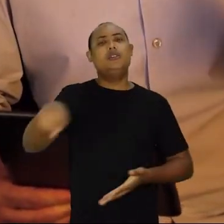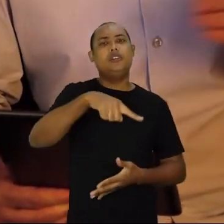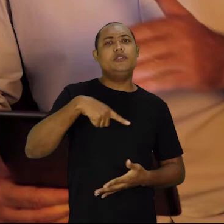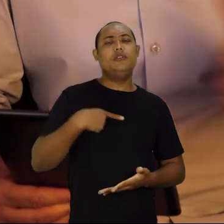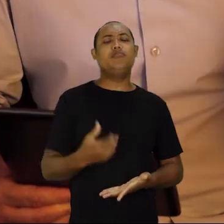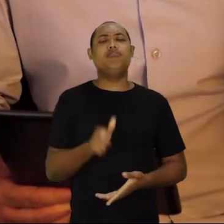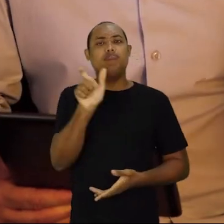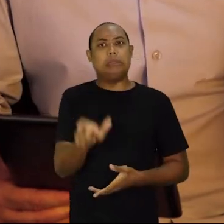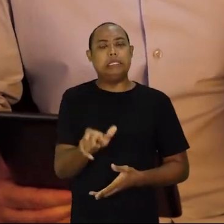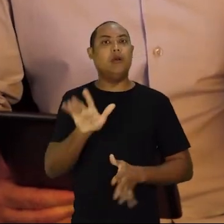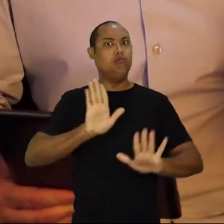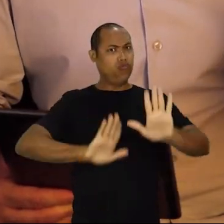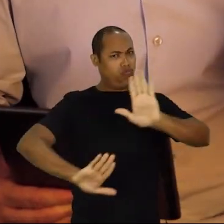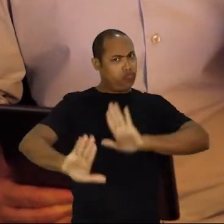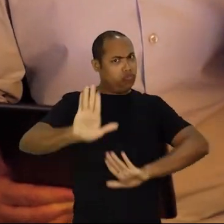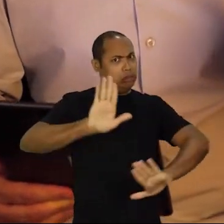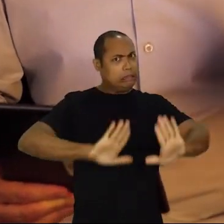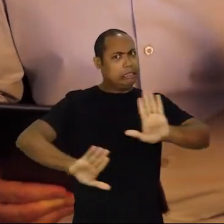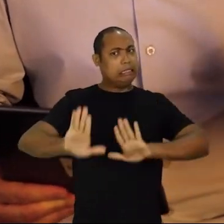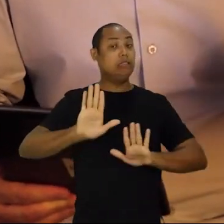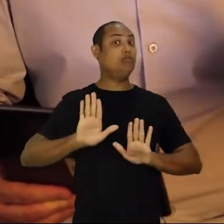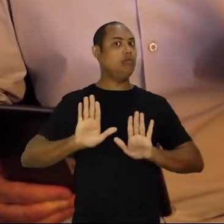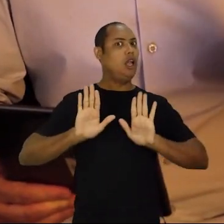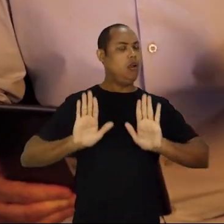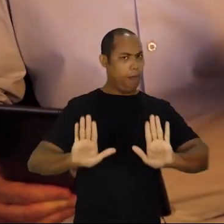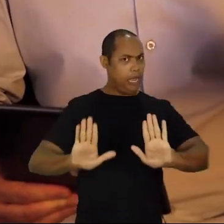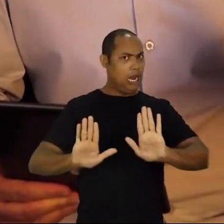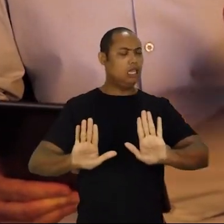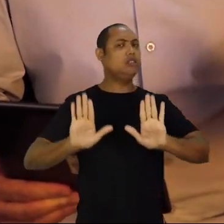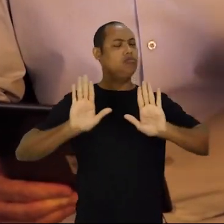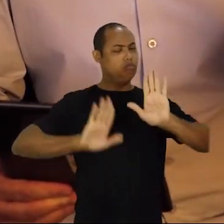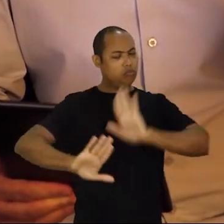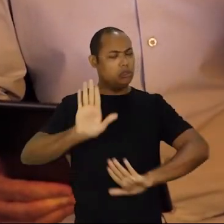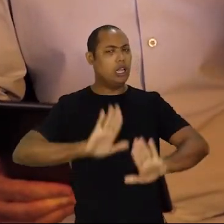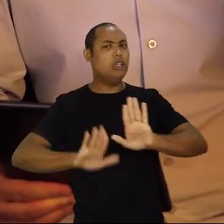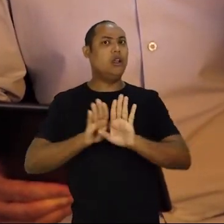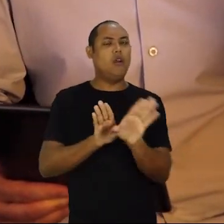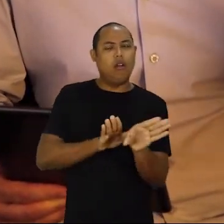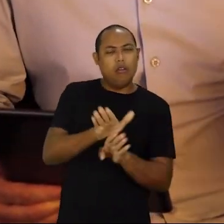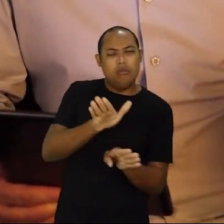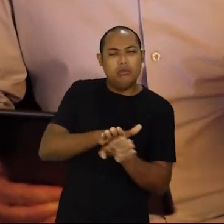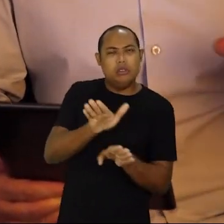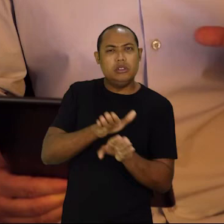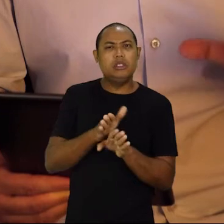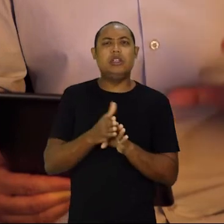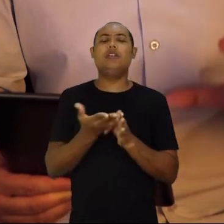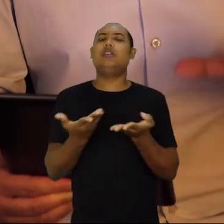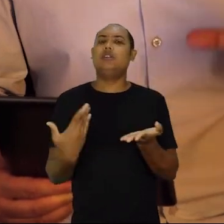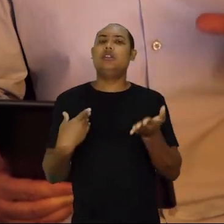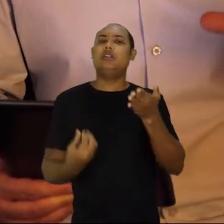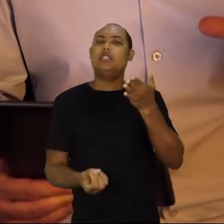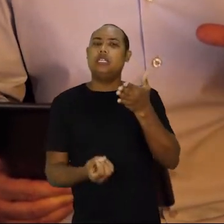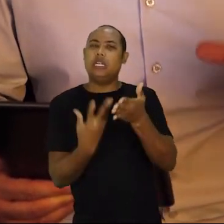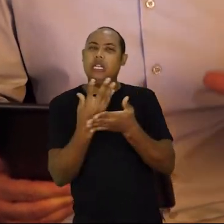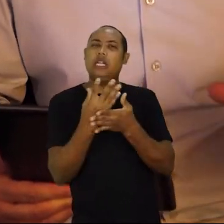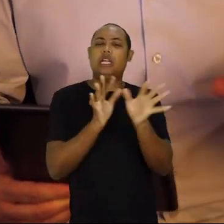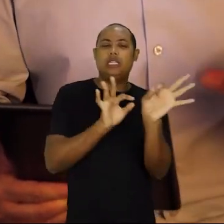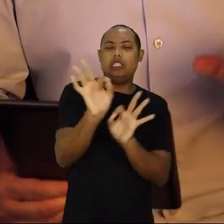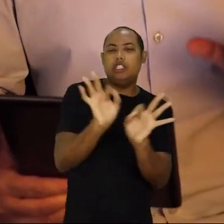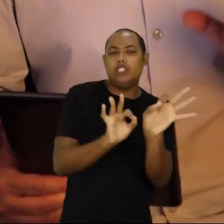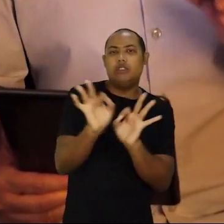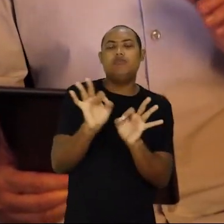que ao longo da pandemia nós tivemos uma postura de muita cautela, de muita